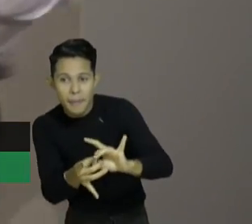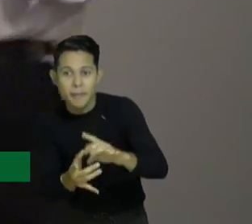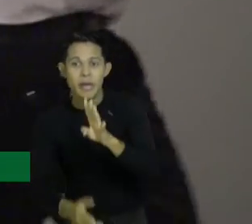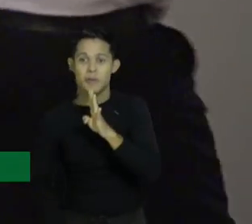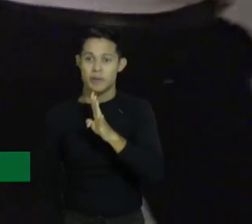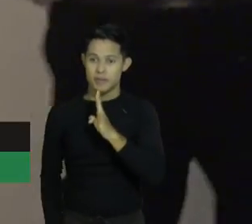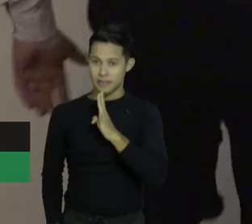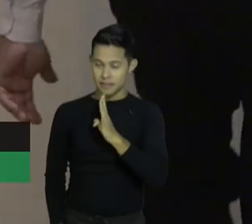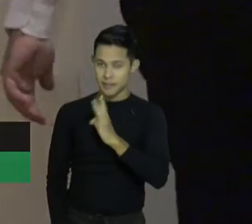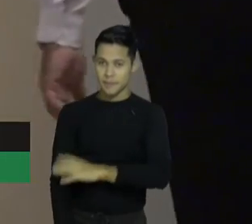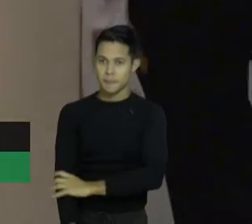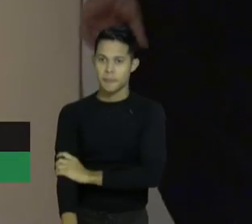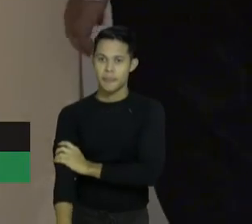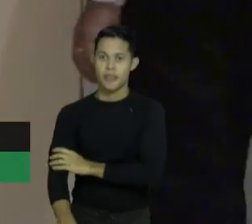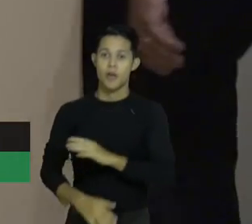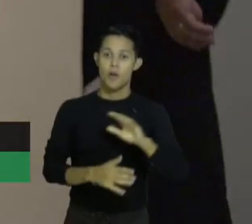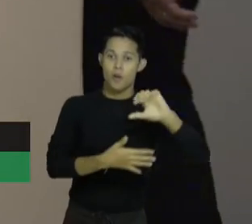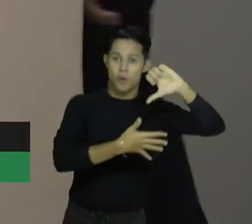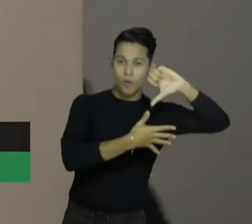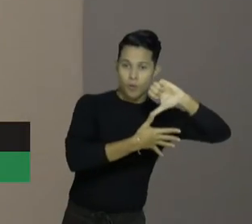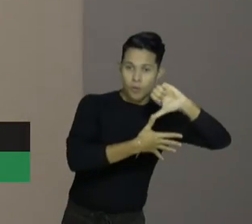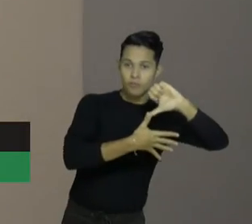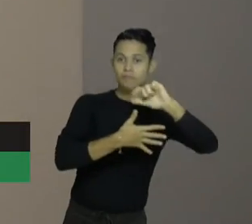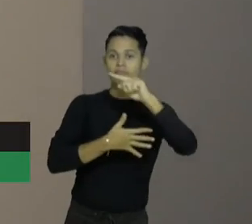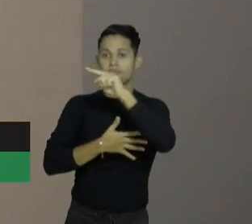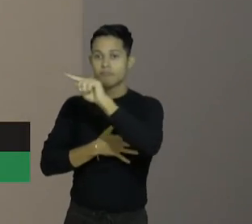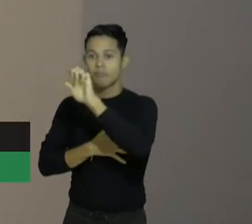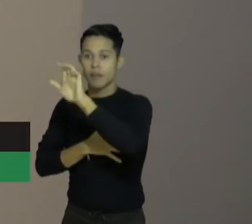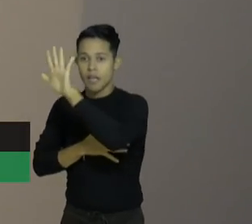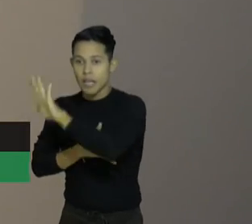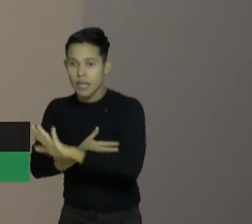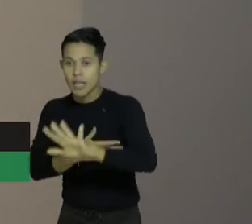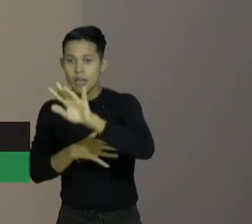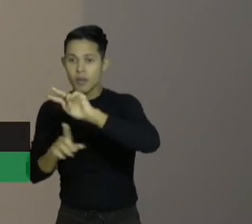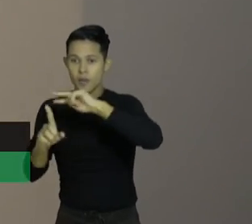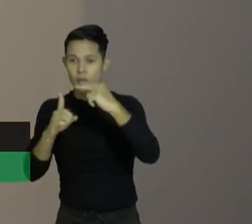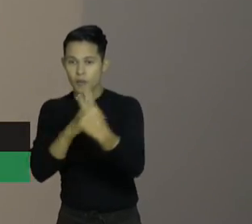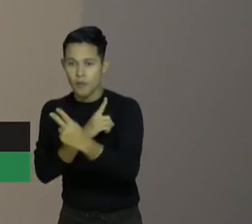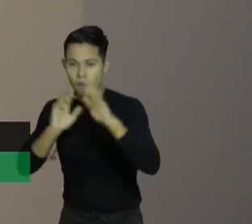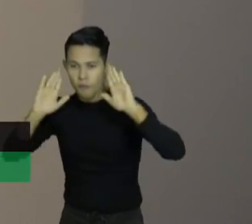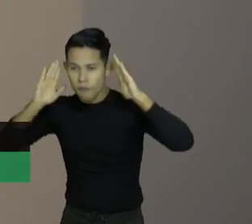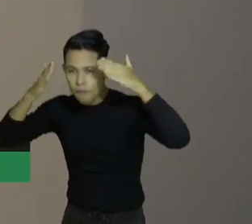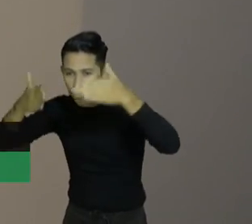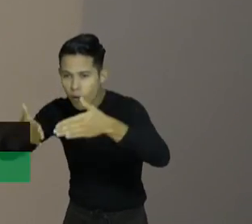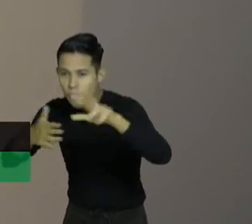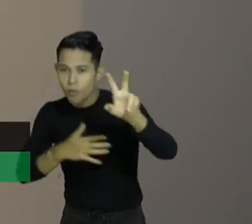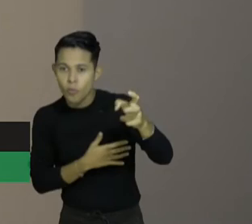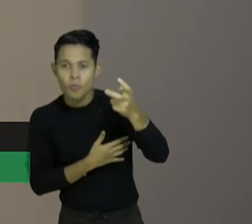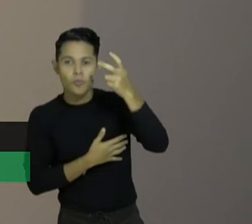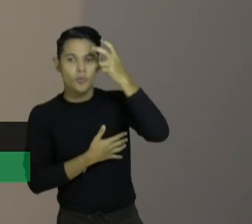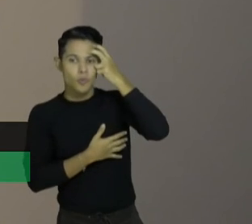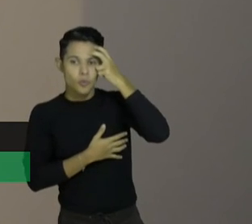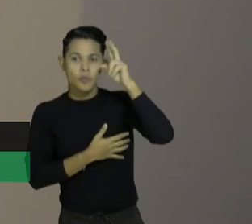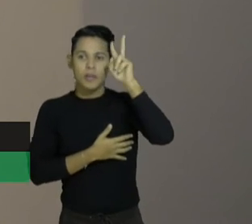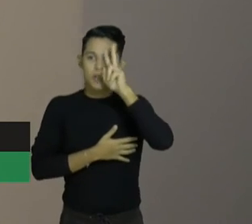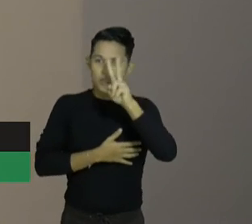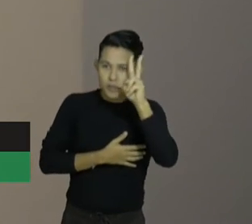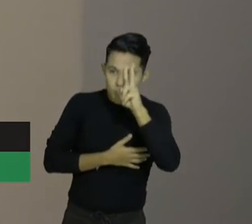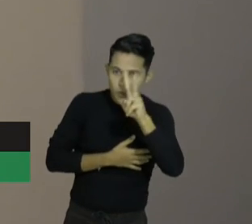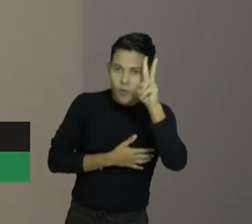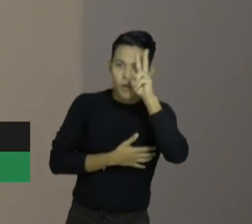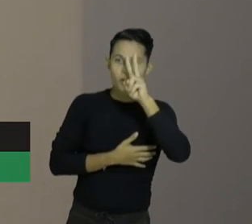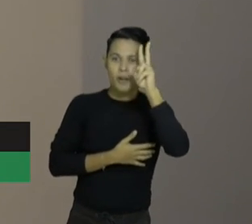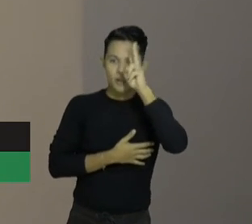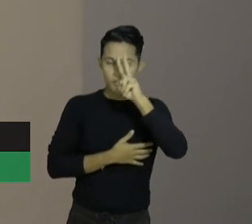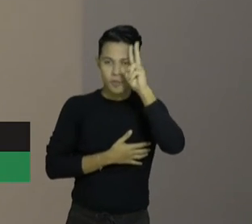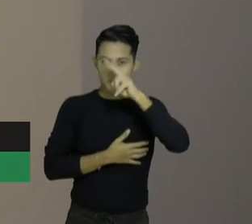blocos que visam a integração económica social e cultural dos seus membros no entanto a comparação